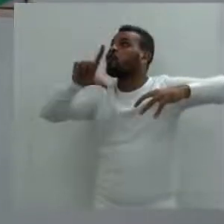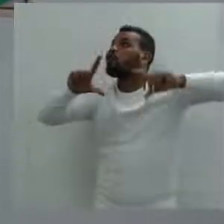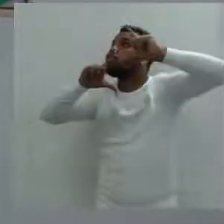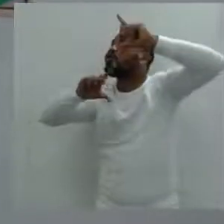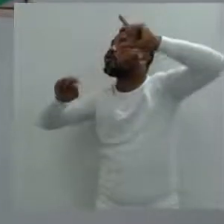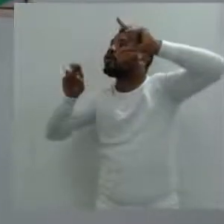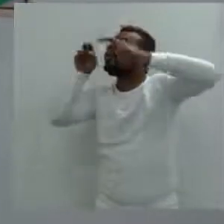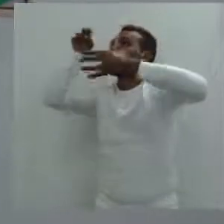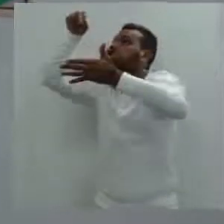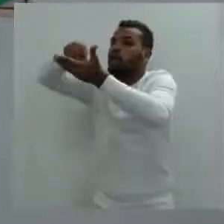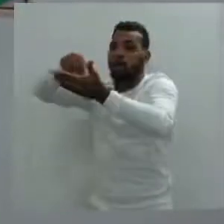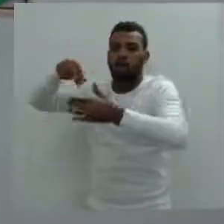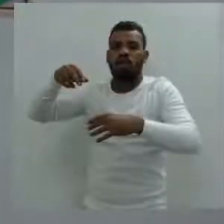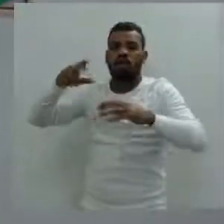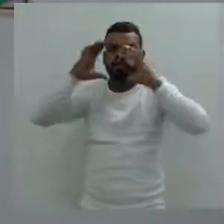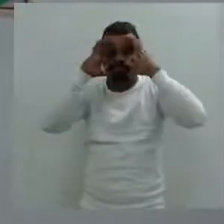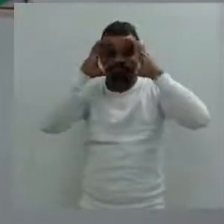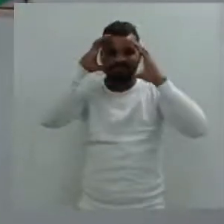Inglaterra, para